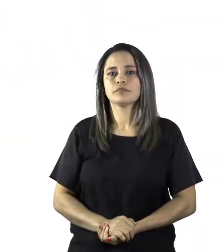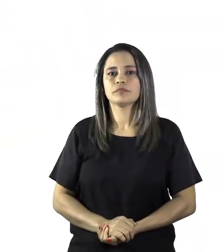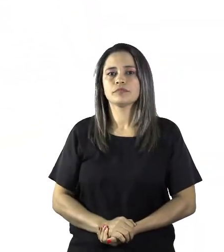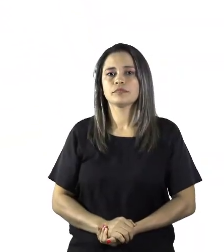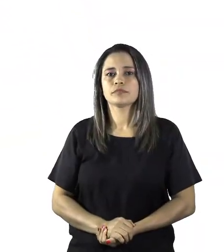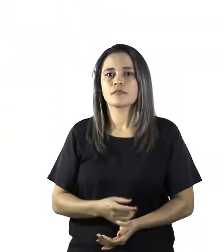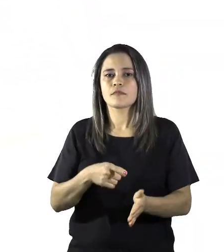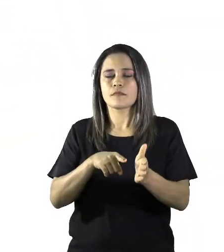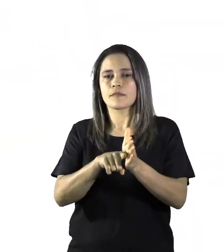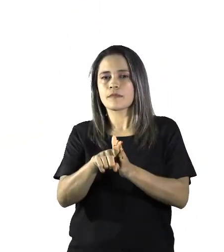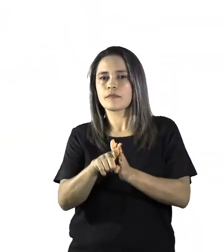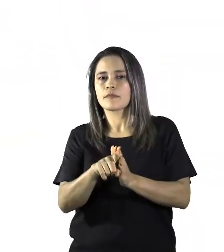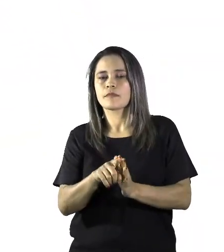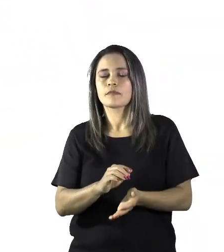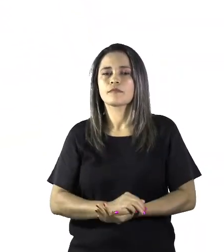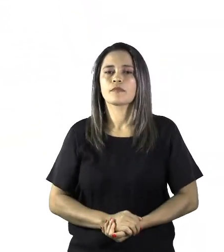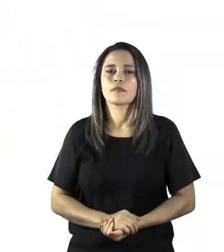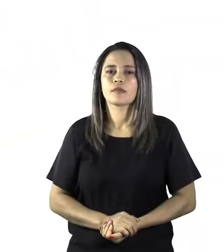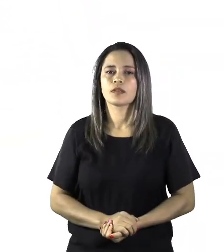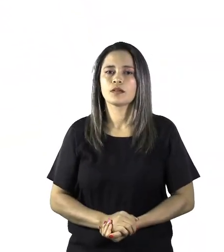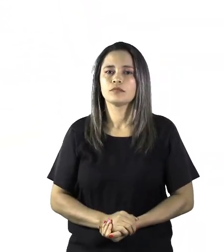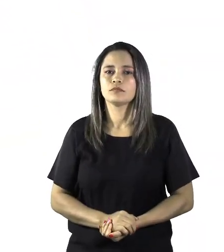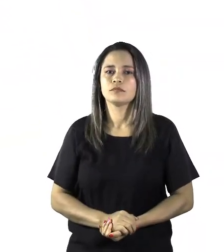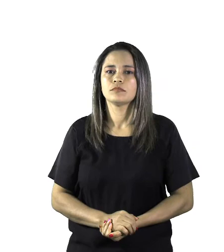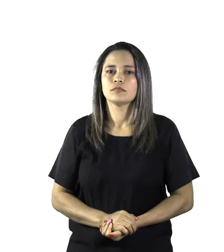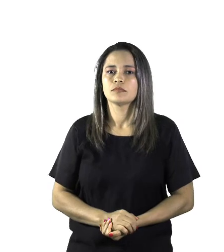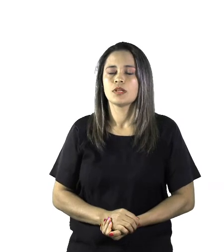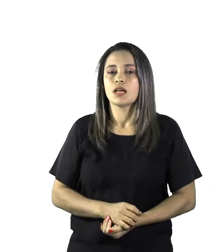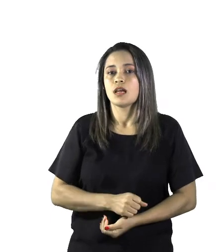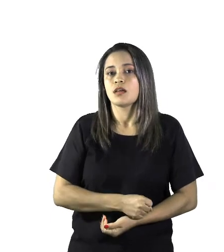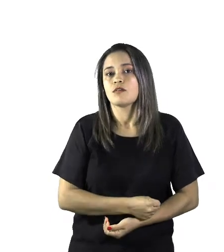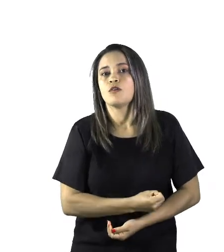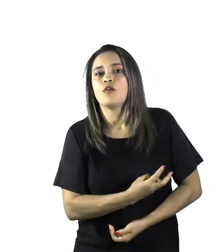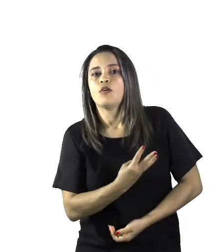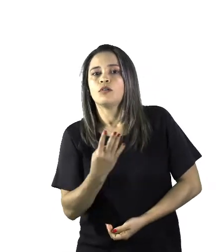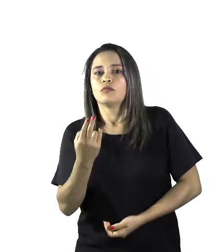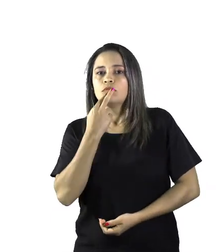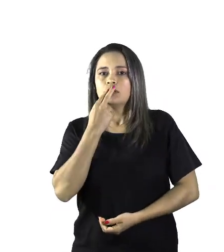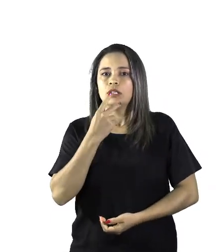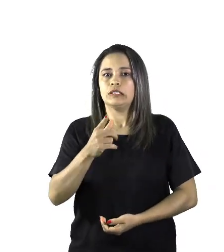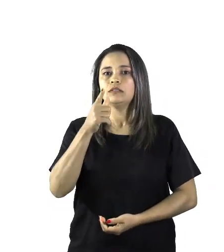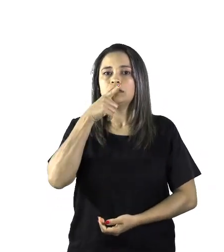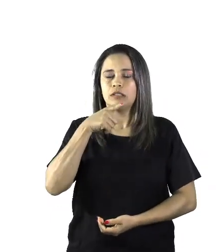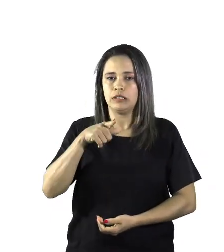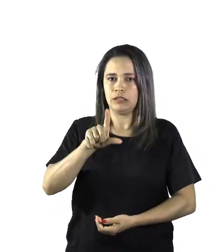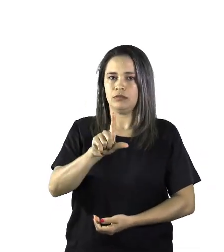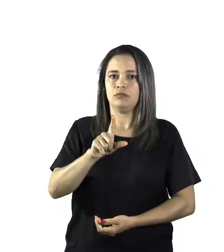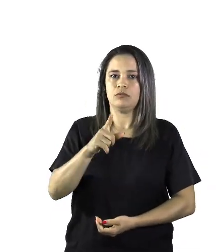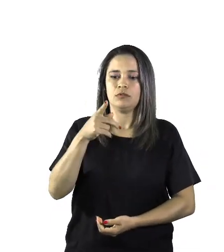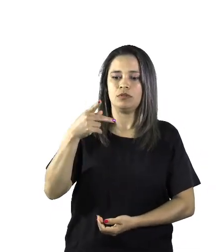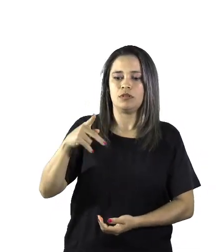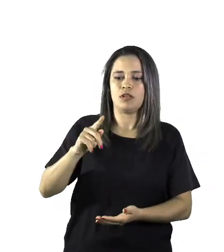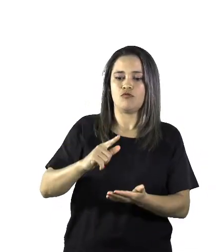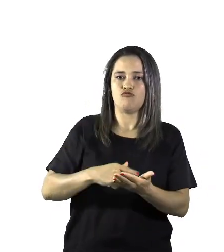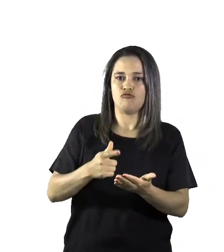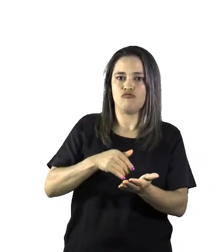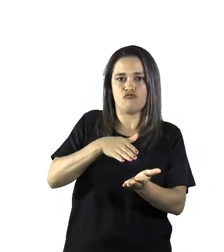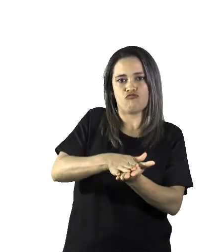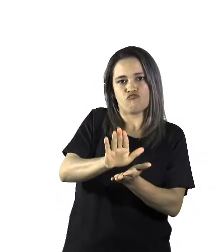a pergunta dela é o seguinte: em quantos idiomas seus livros foram